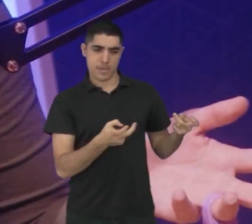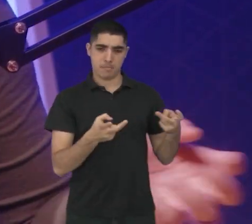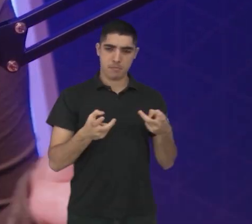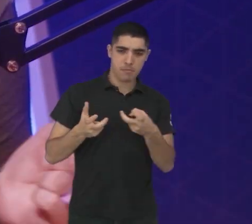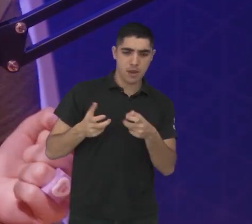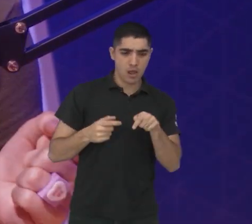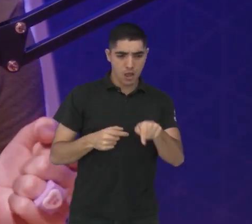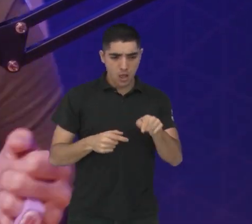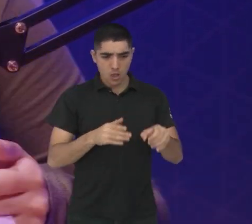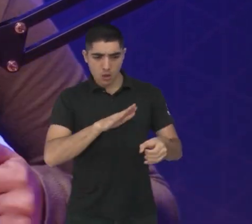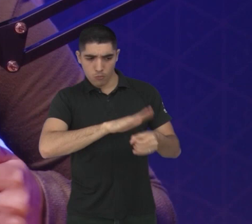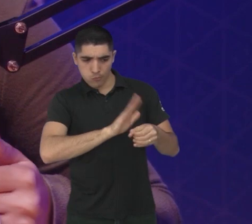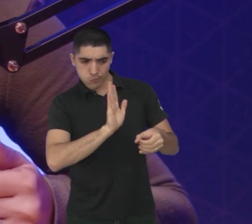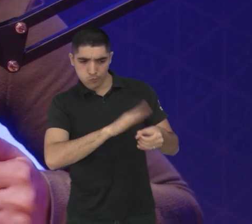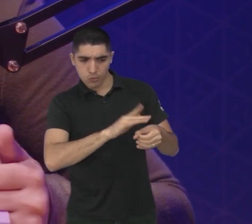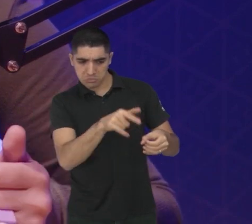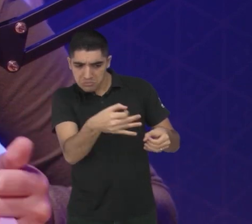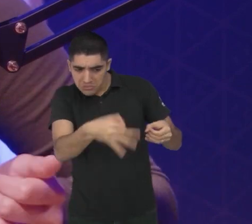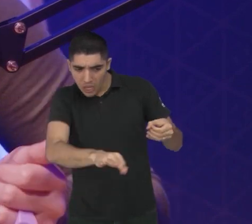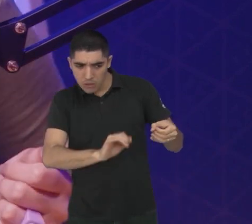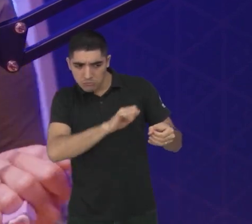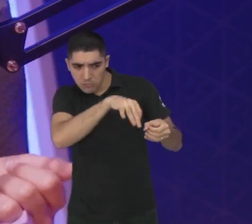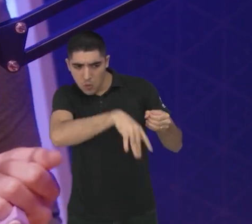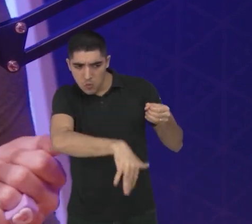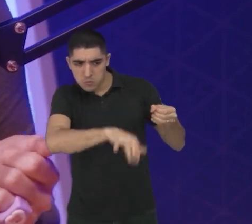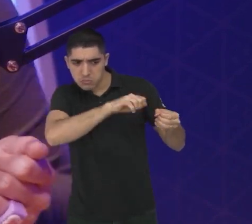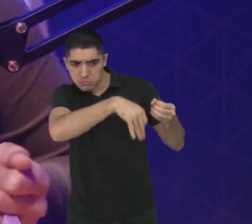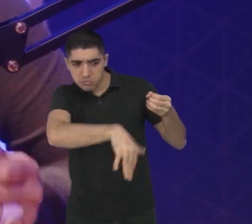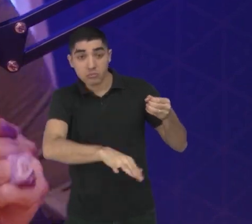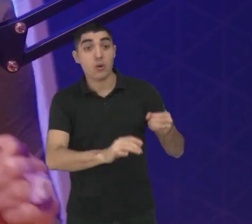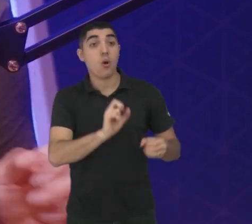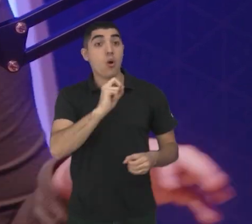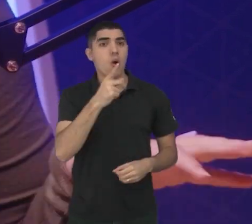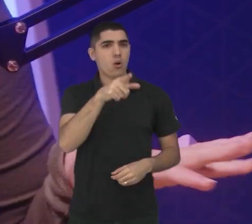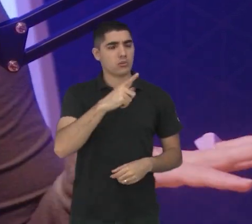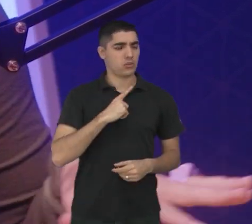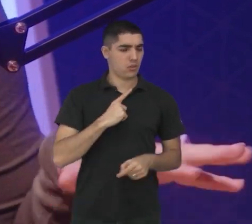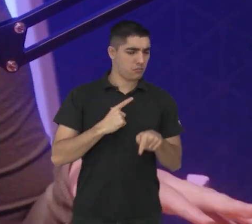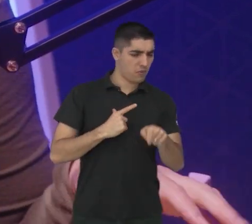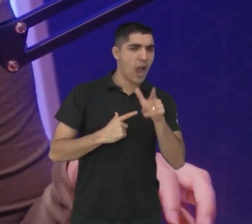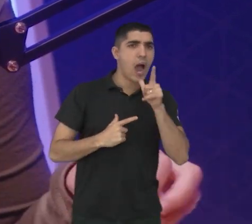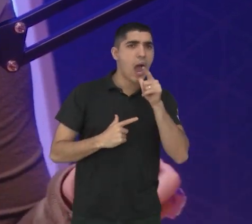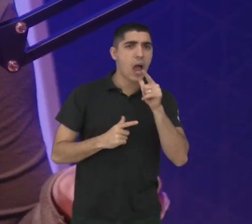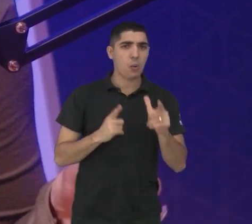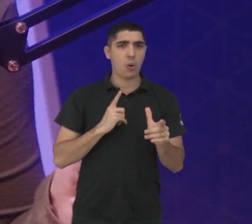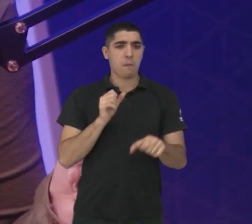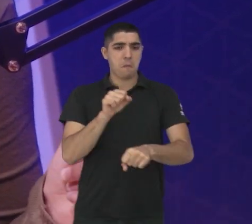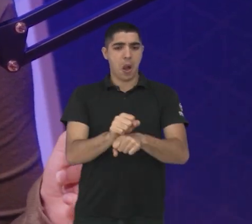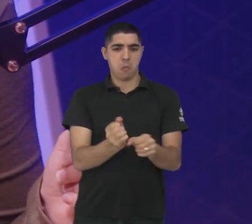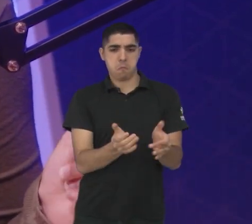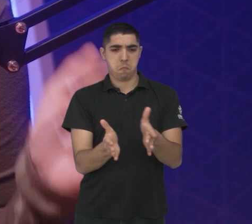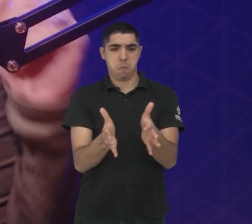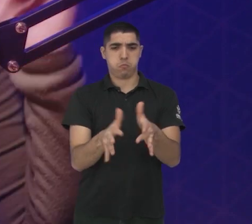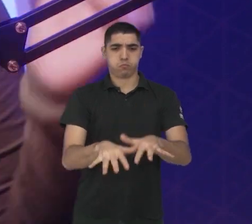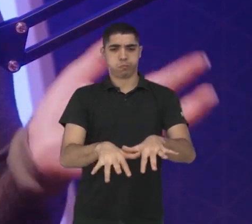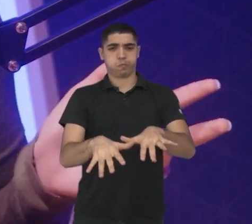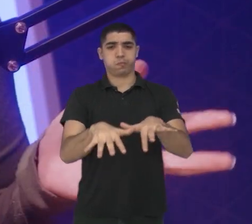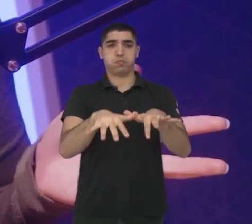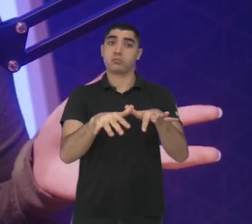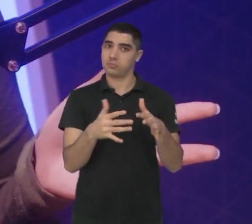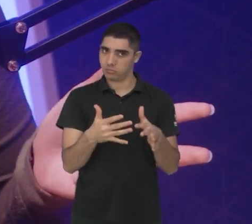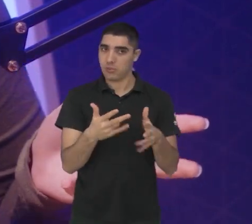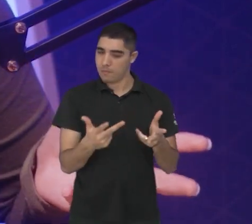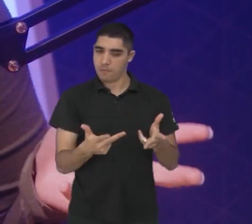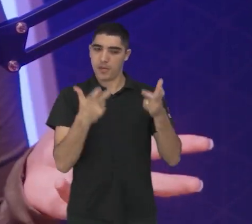seu entorno, se os bueiros estão funcionando adequadamente, se tem formas da água escorrer, porque também dá